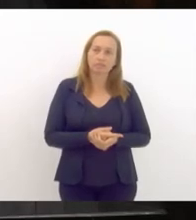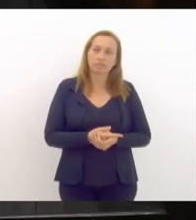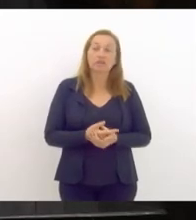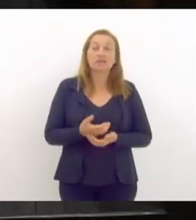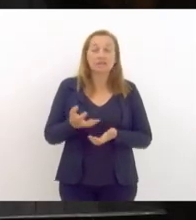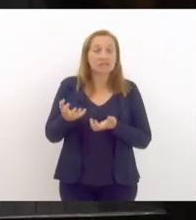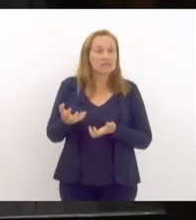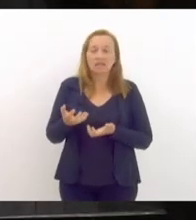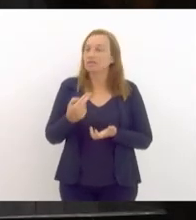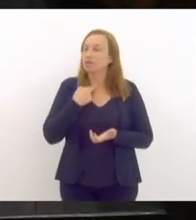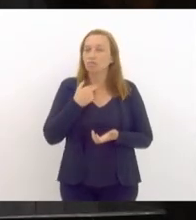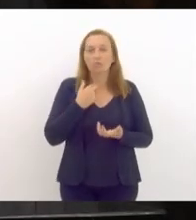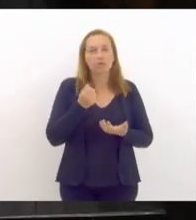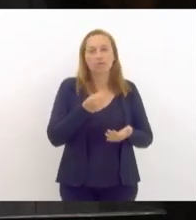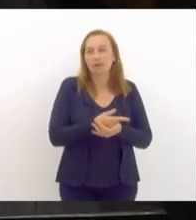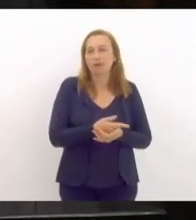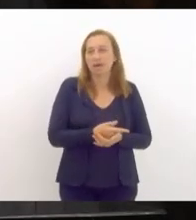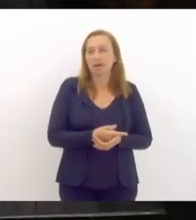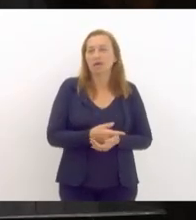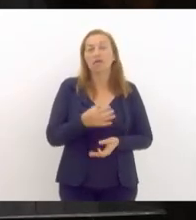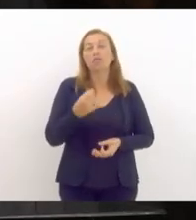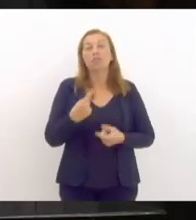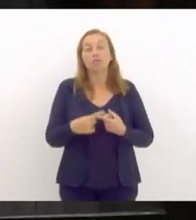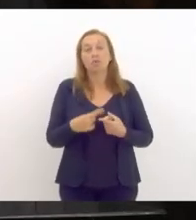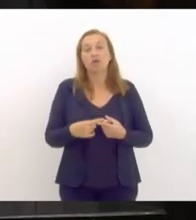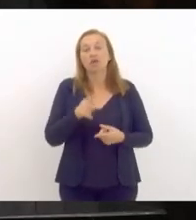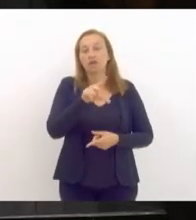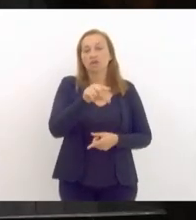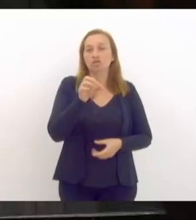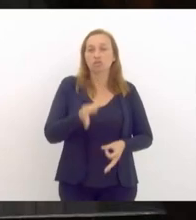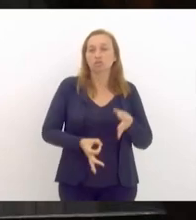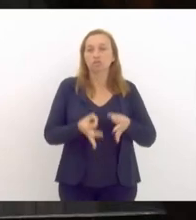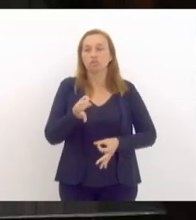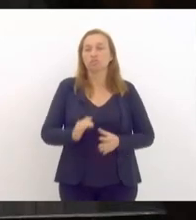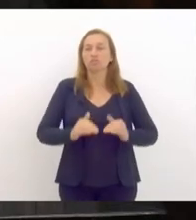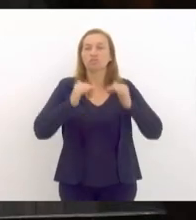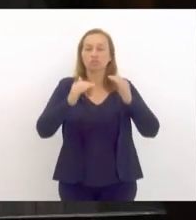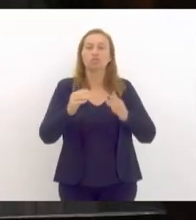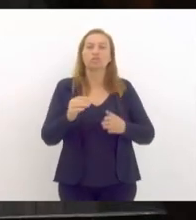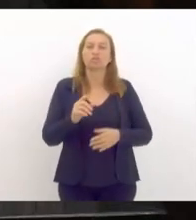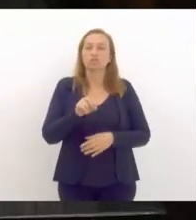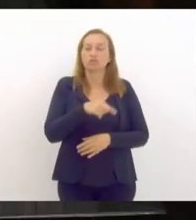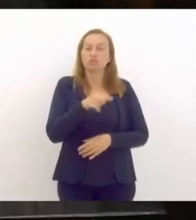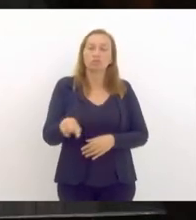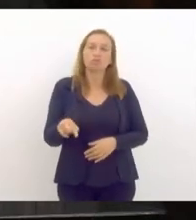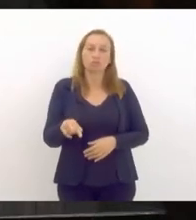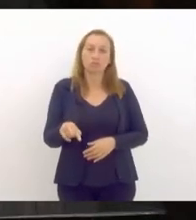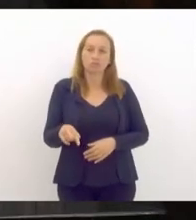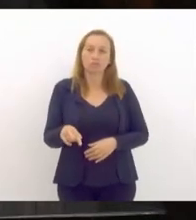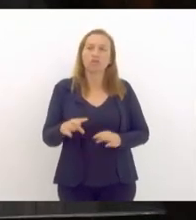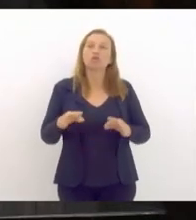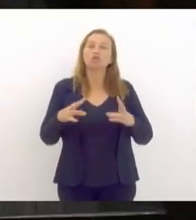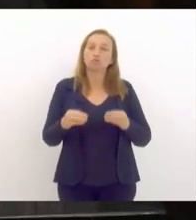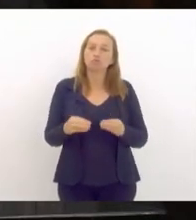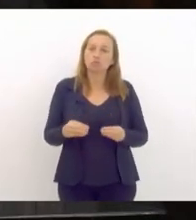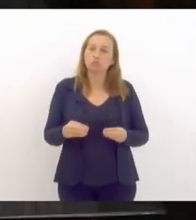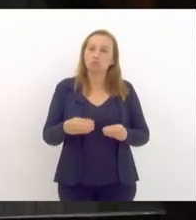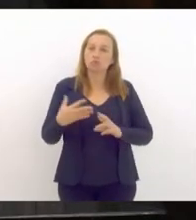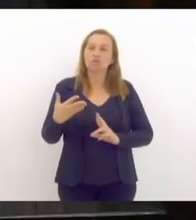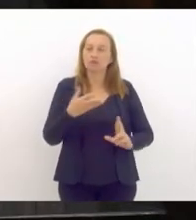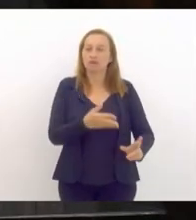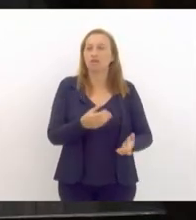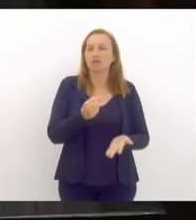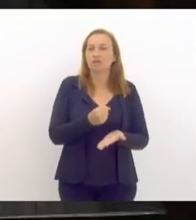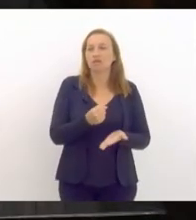querendo ele pode pagar porque tem uma decisão judicial Superior Tribunal de Justiça que considera nula essa dívida e tudo referente ao antigo